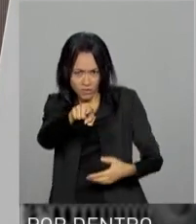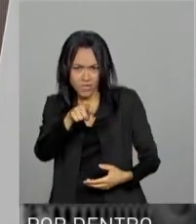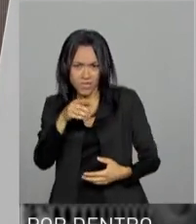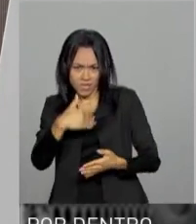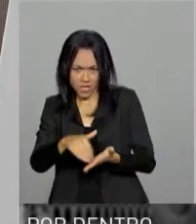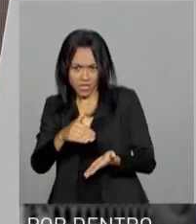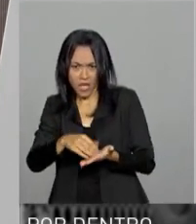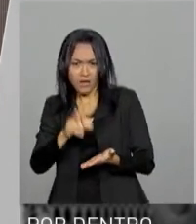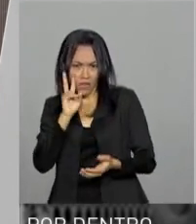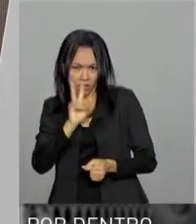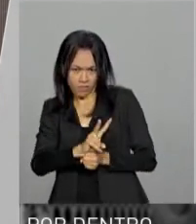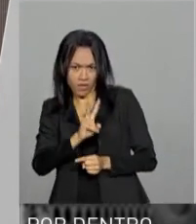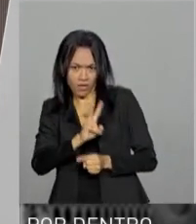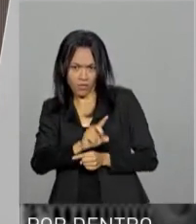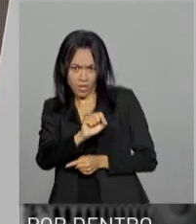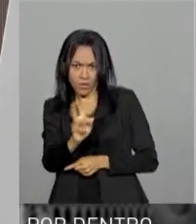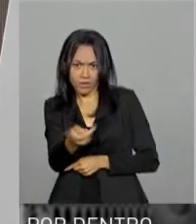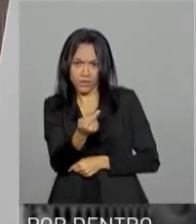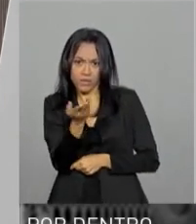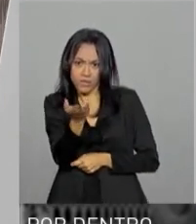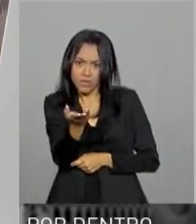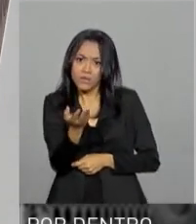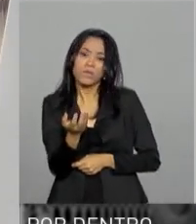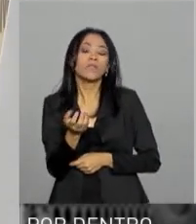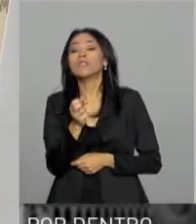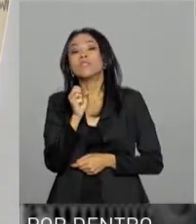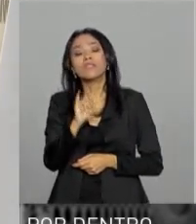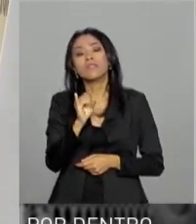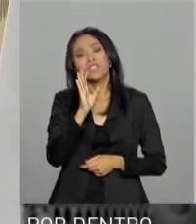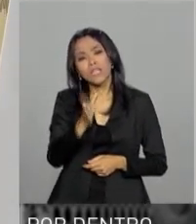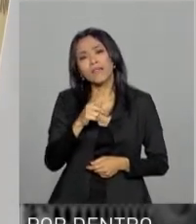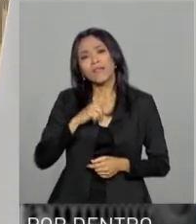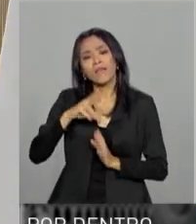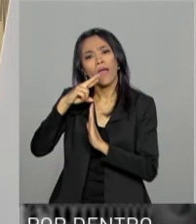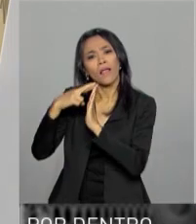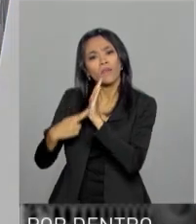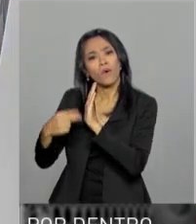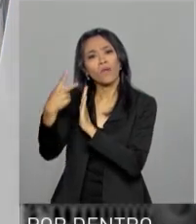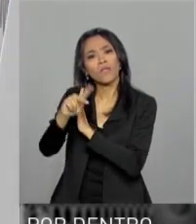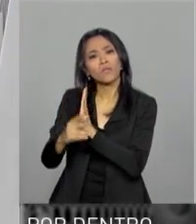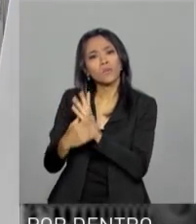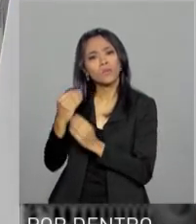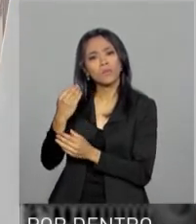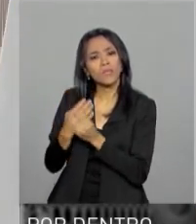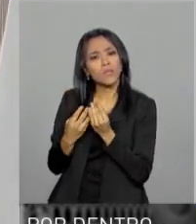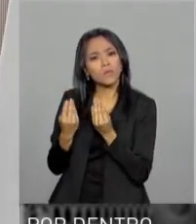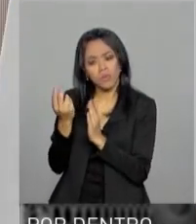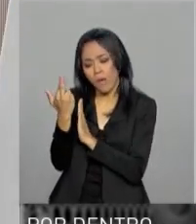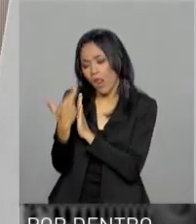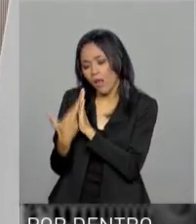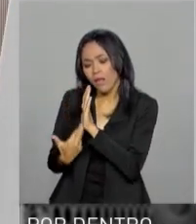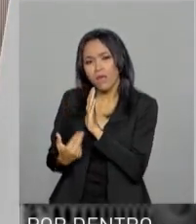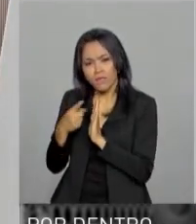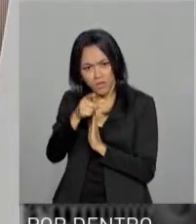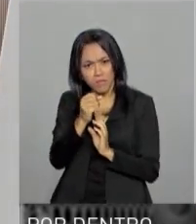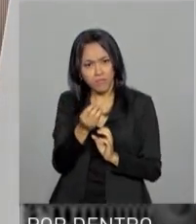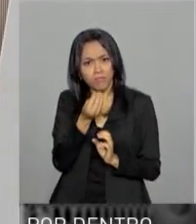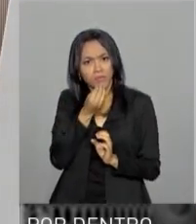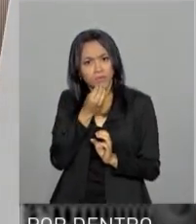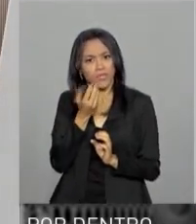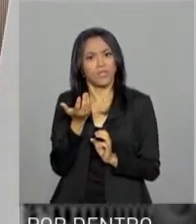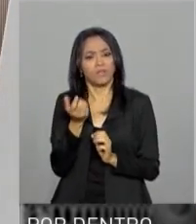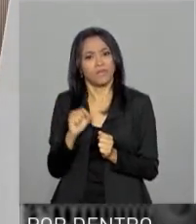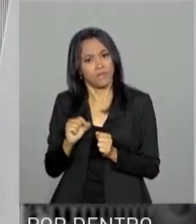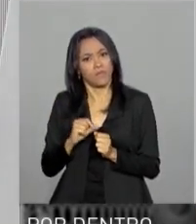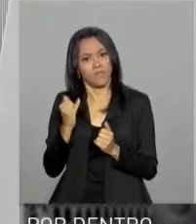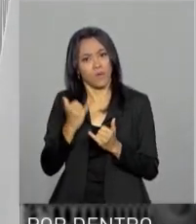situação se já há relatórios em suas mãos e se pode adiantar algumas medidas da do ministério